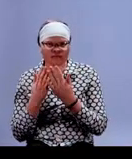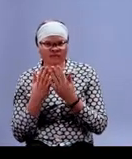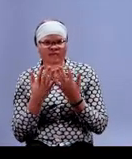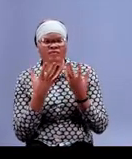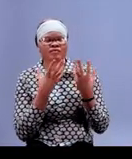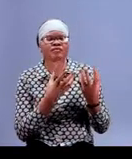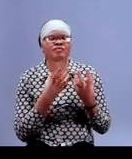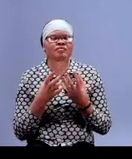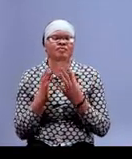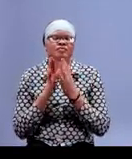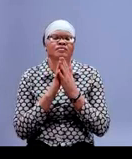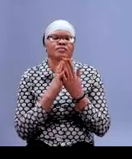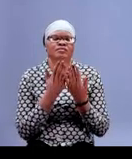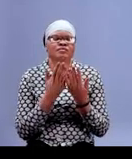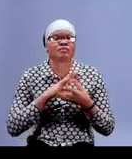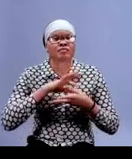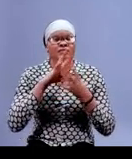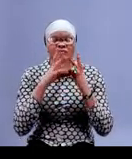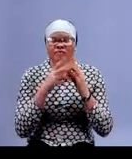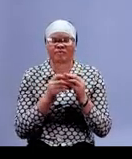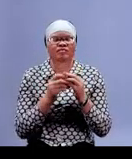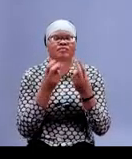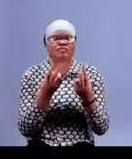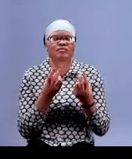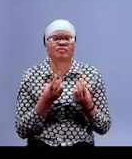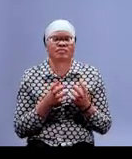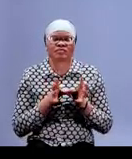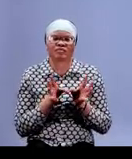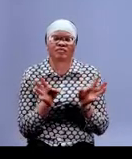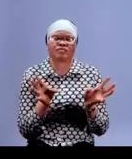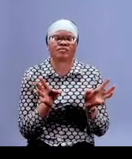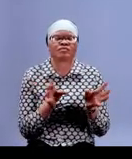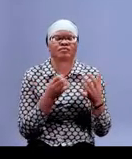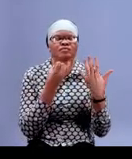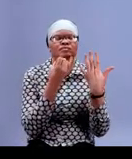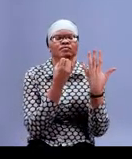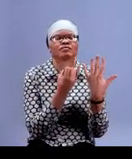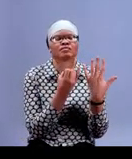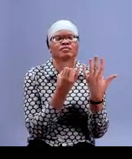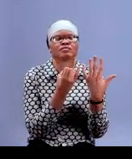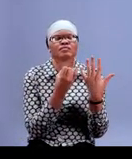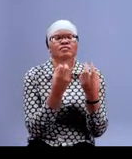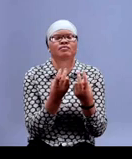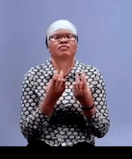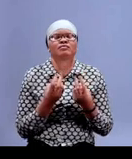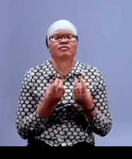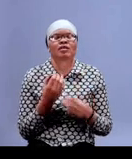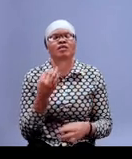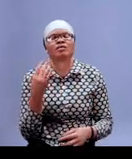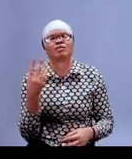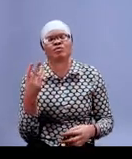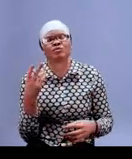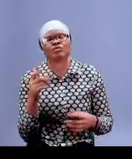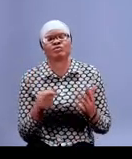falta de livros para todos os alunos estes foram divididos em grupos de seis quantos